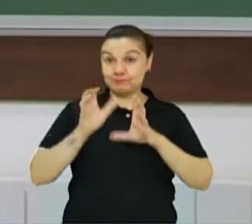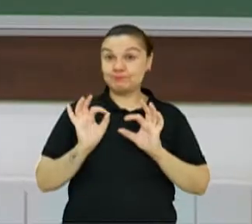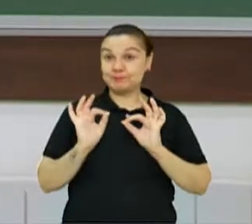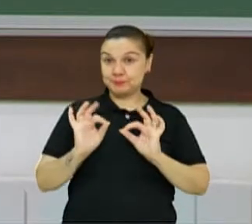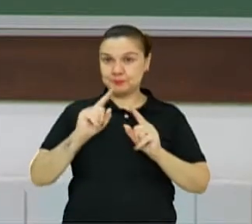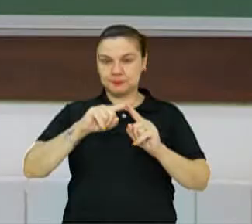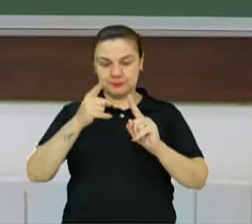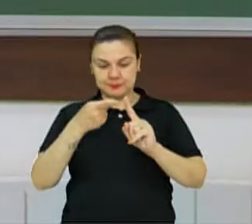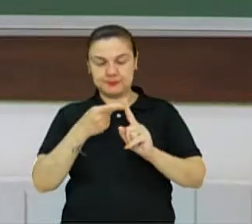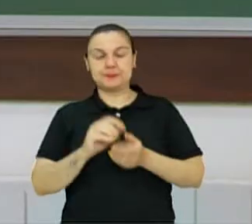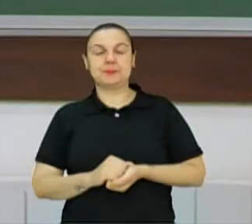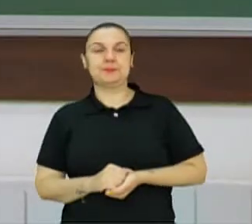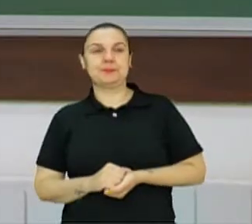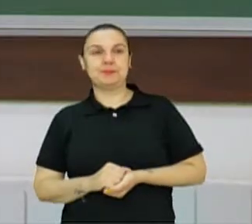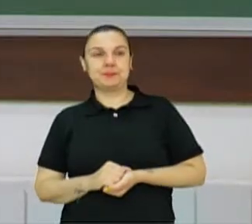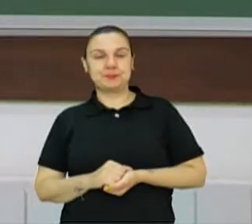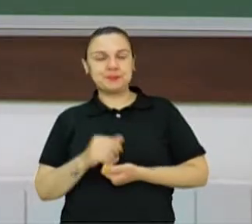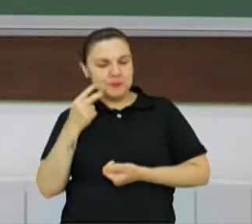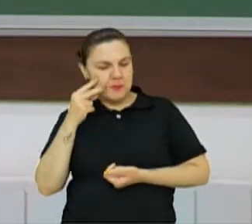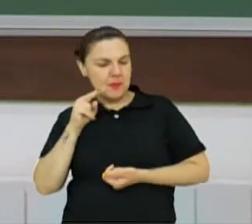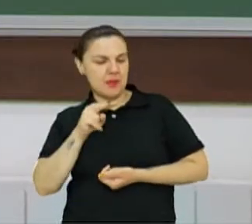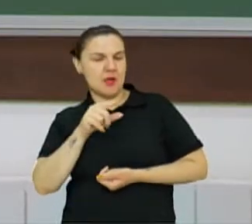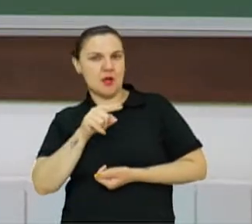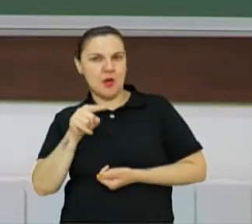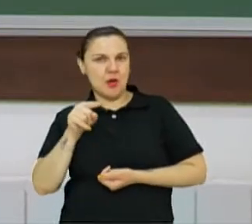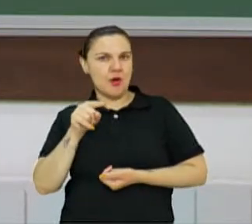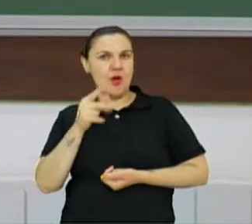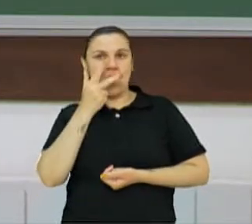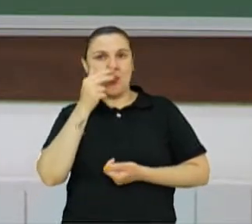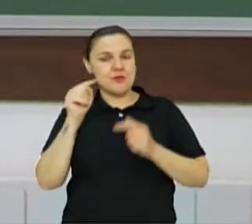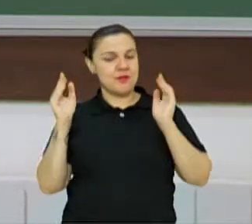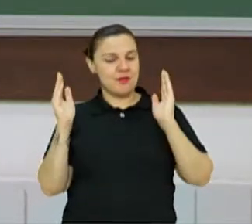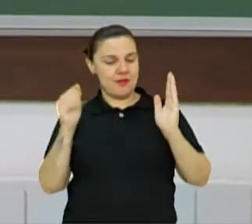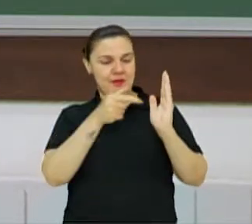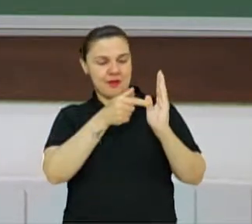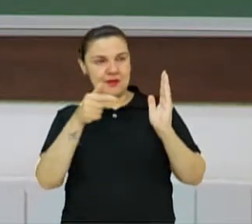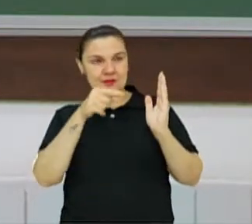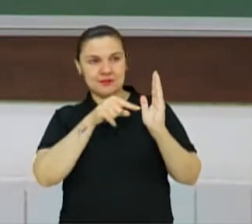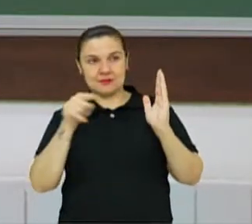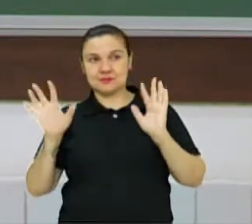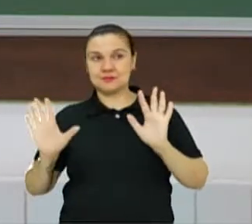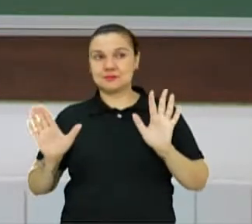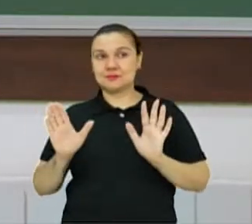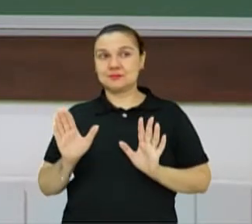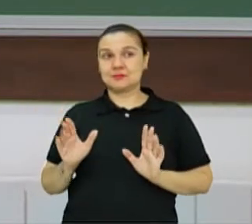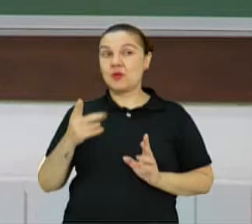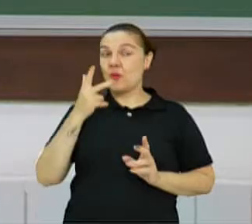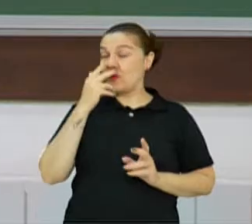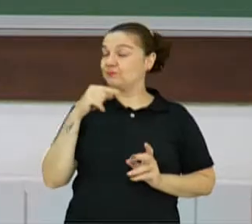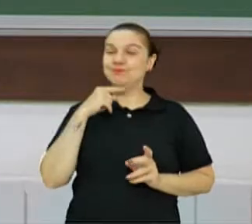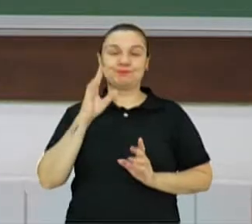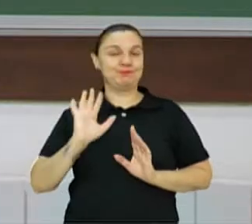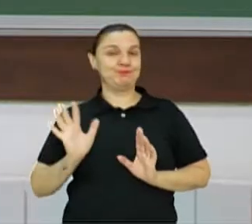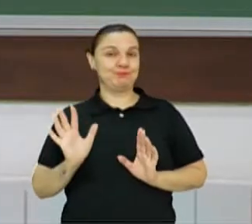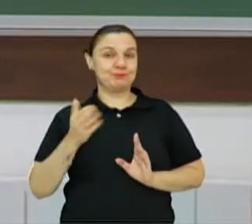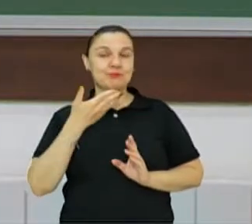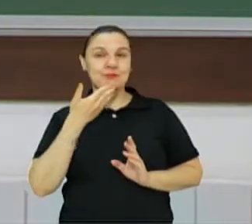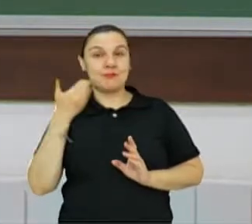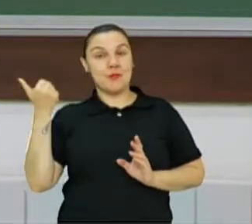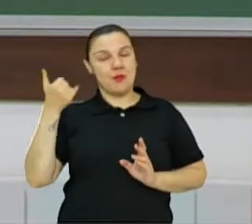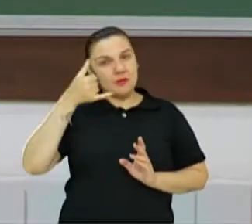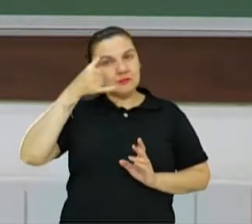engravidar, né? Muitas vezes ela olha ali no calendário, olha, essa semana aqui, né? Eu acho que eu estou fértil. E aí ela vai